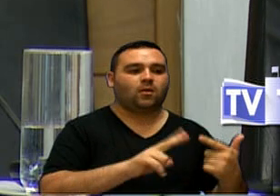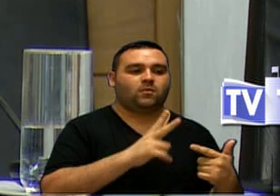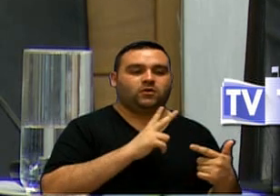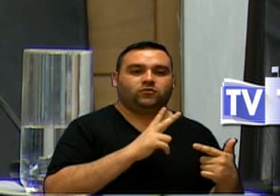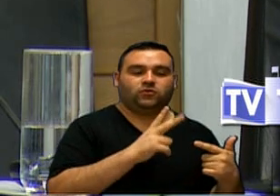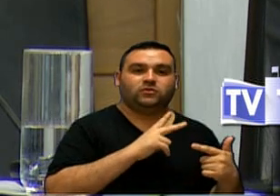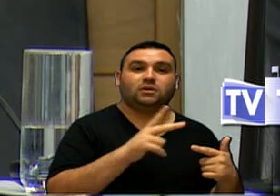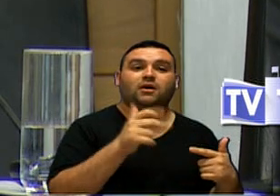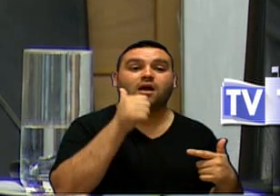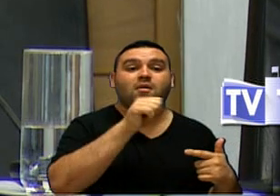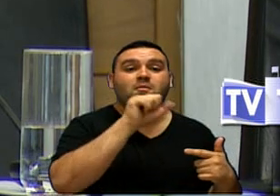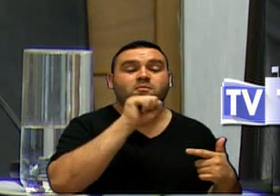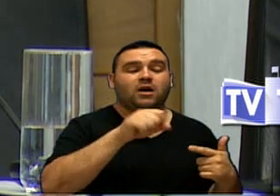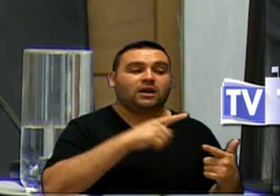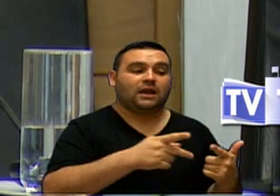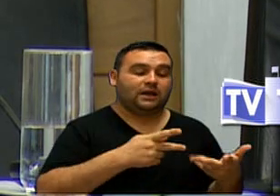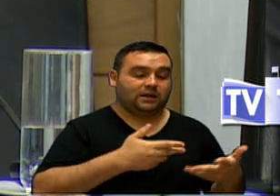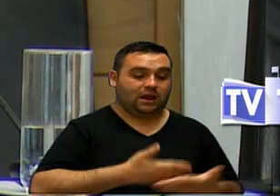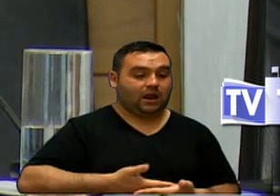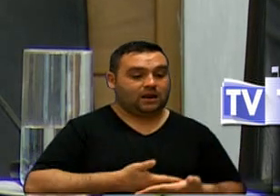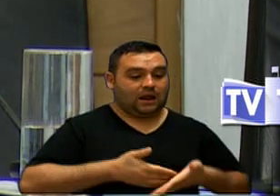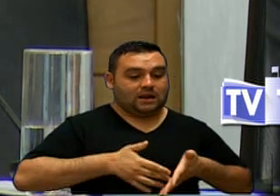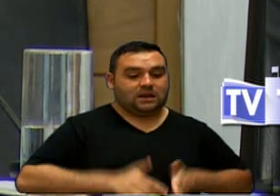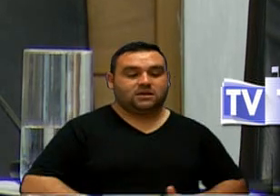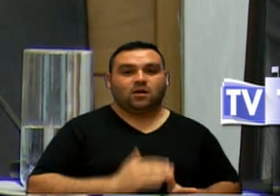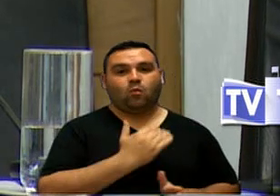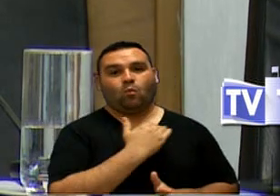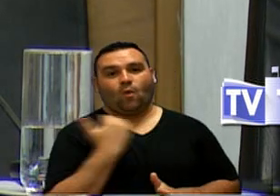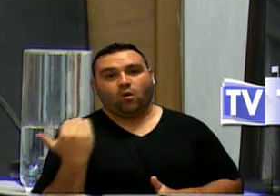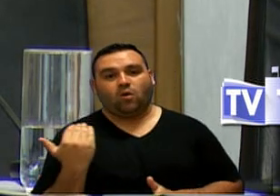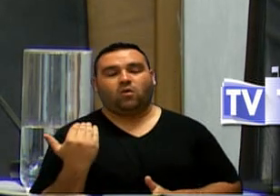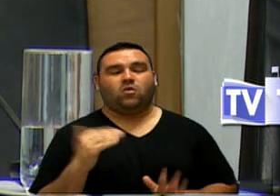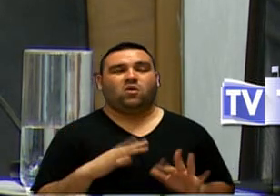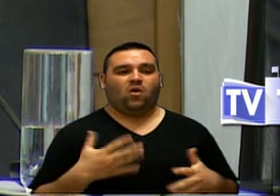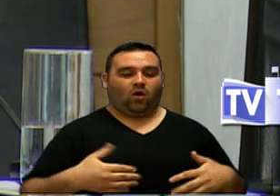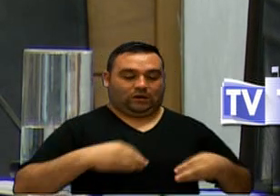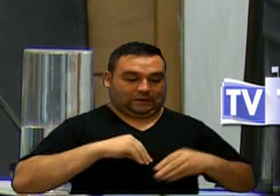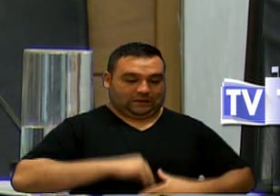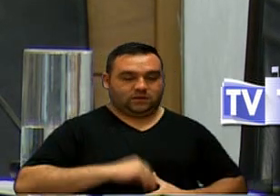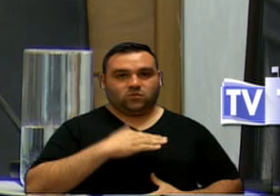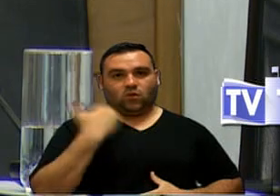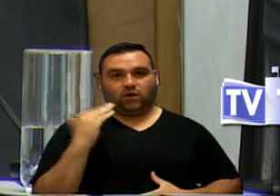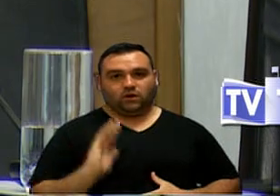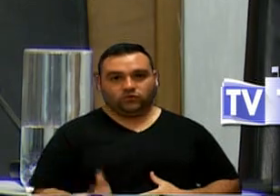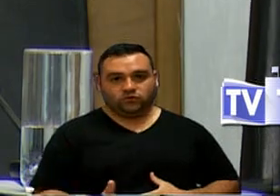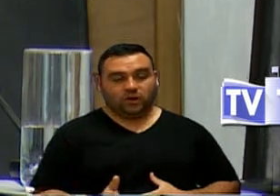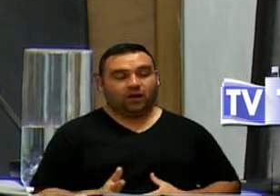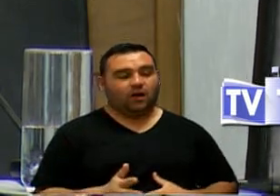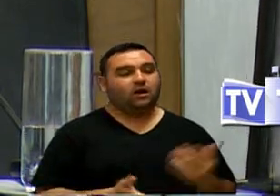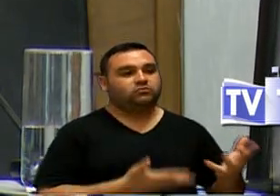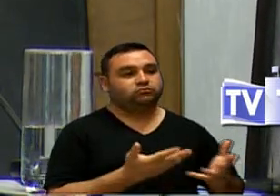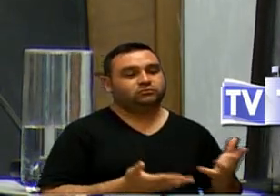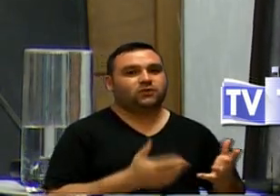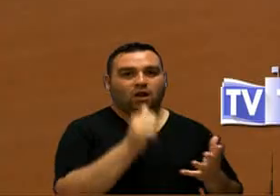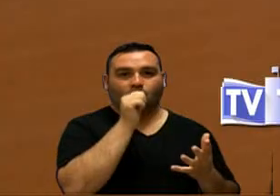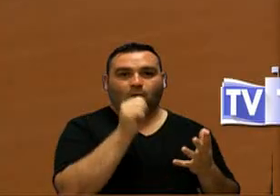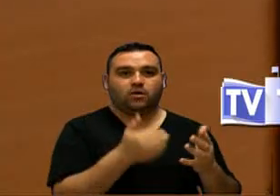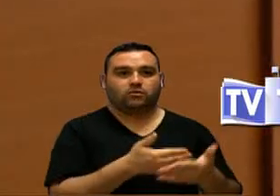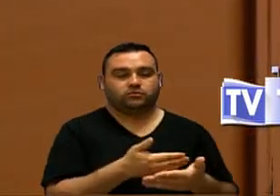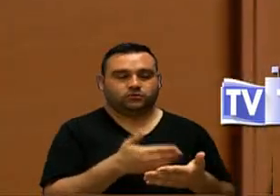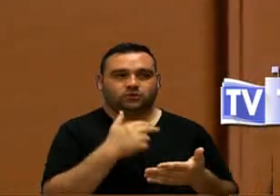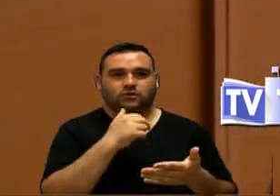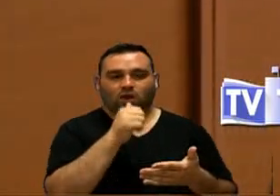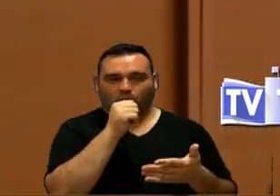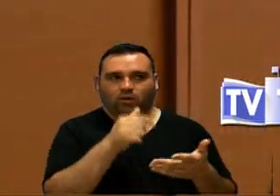privativo para mães de natimorto e mães de óbito fetal. Senhor presidente, em nome do Nenê, eu estou pedindo